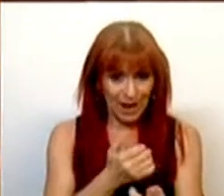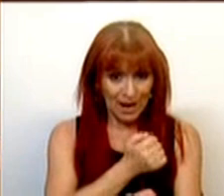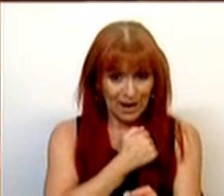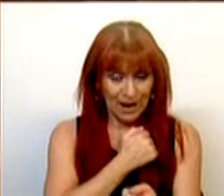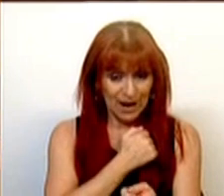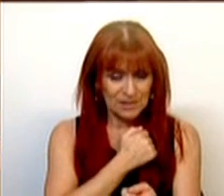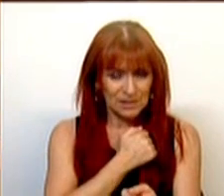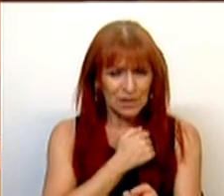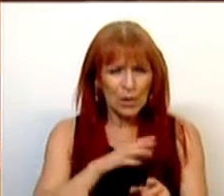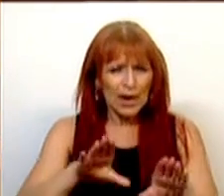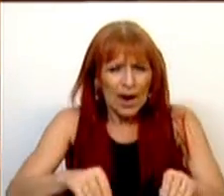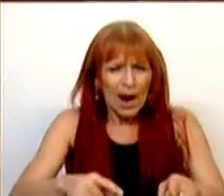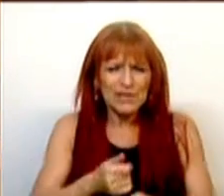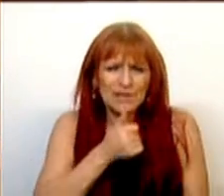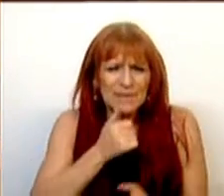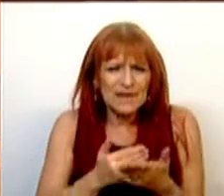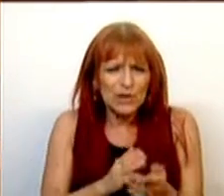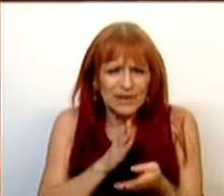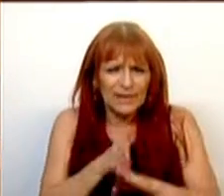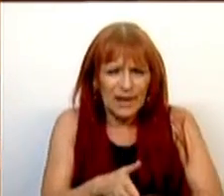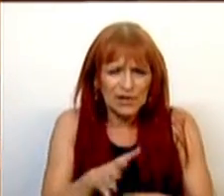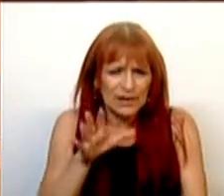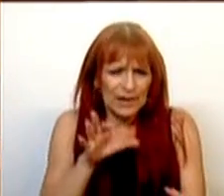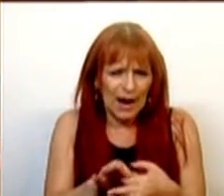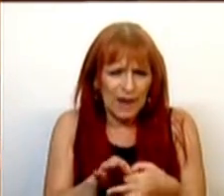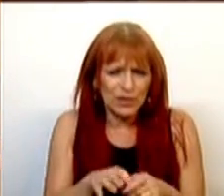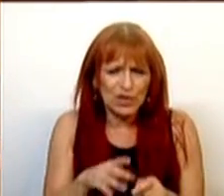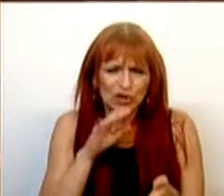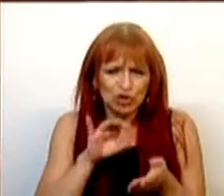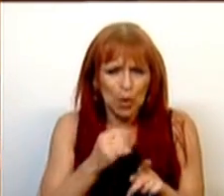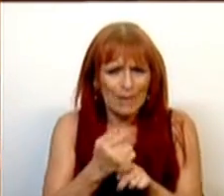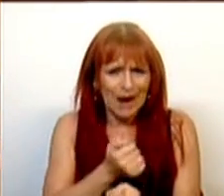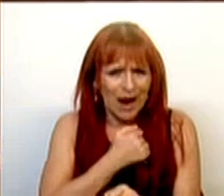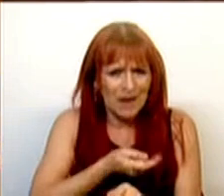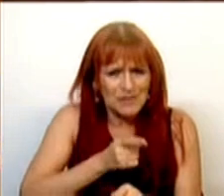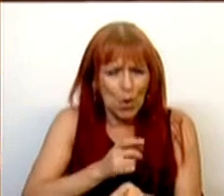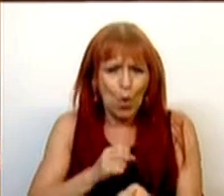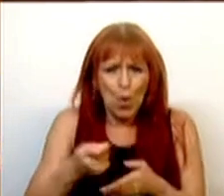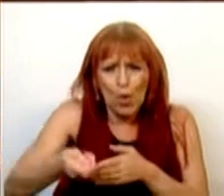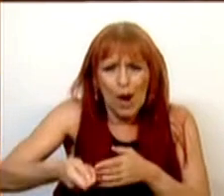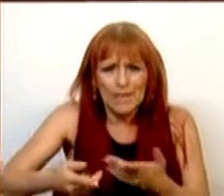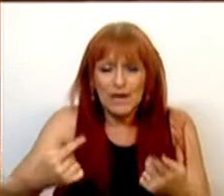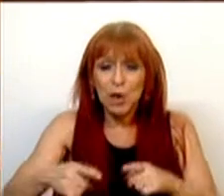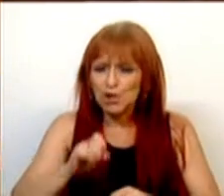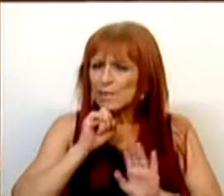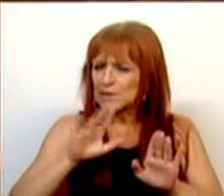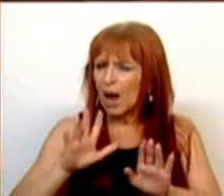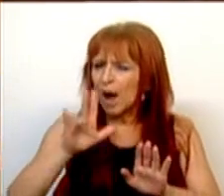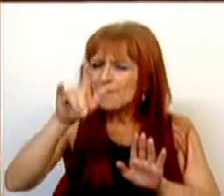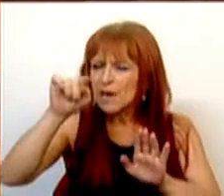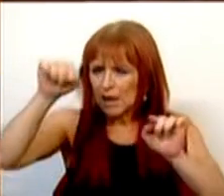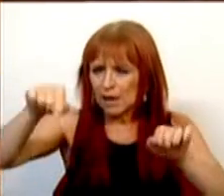habitação não se esgota nas medidas diretas relacionadas com o crédito à habitação ou com o arrendamento, e teremos a oportunidade